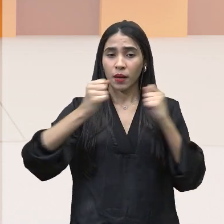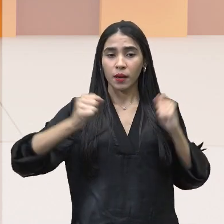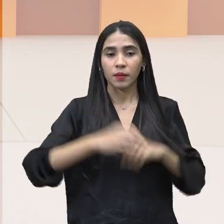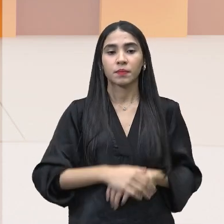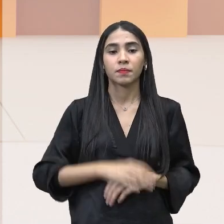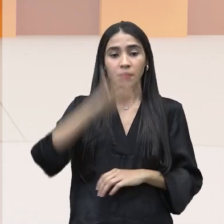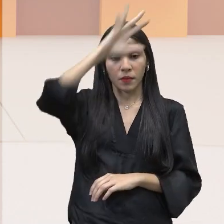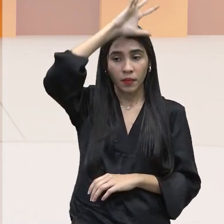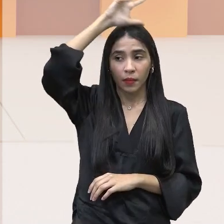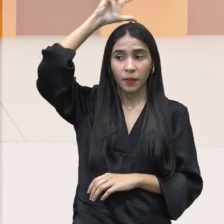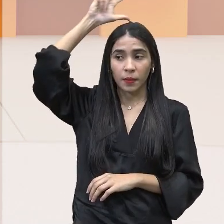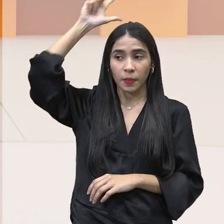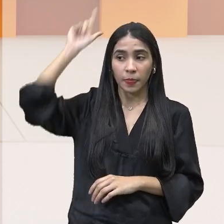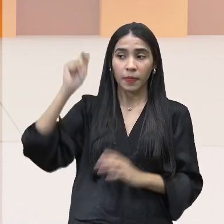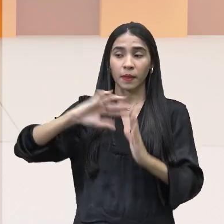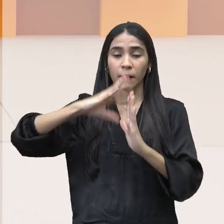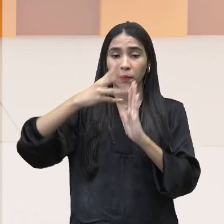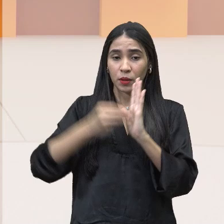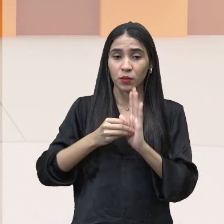Amazônia